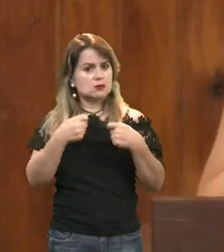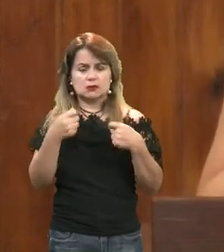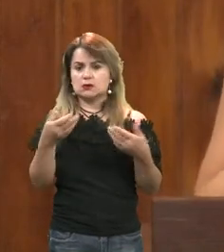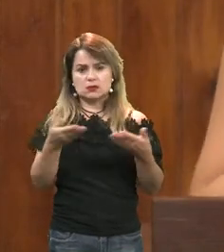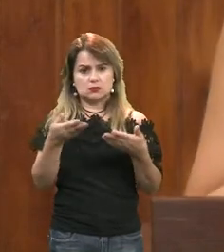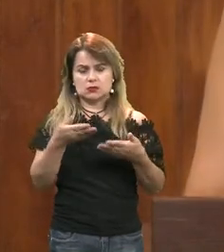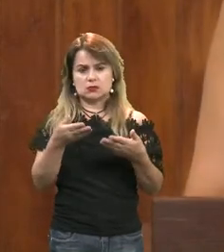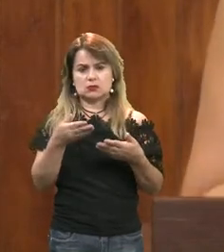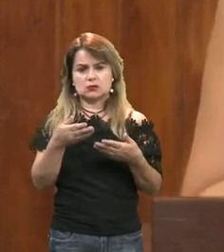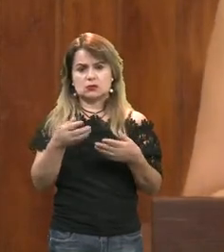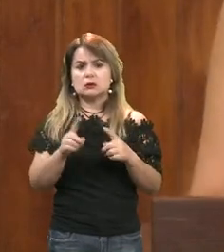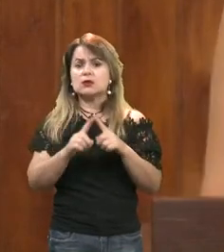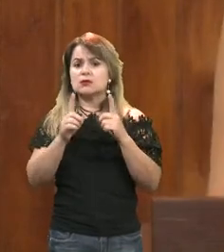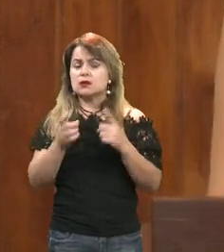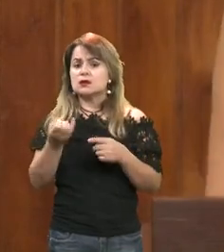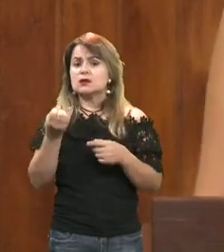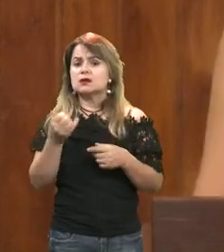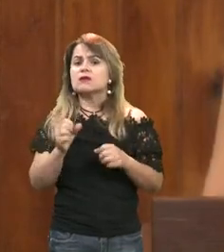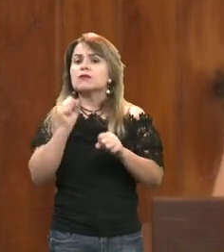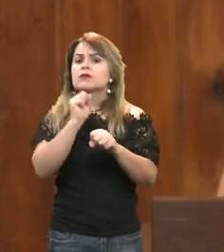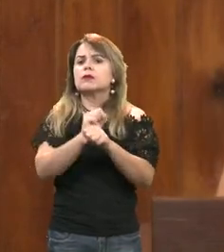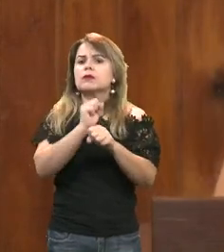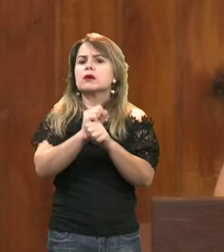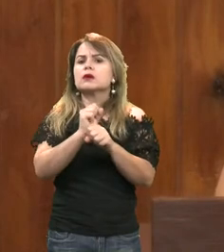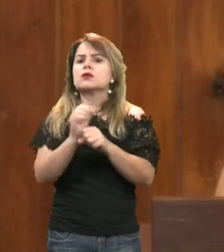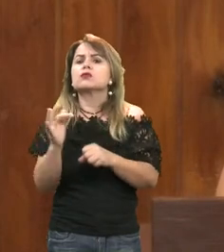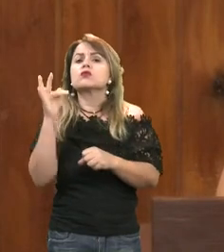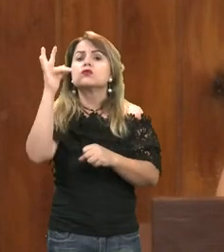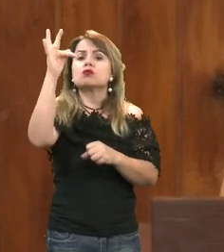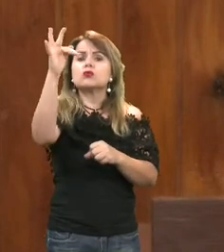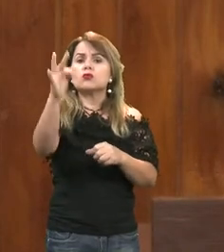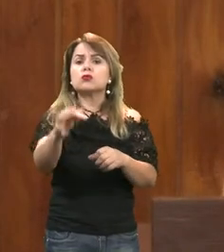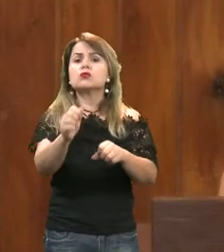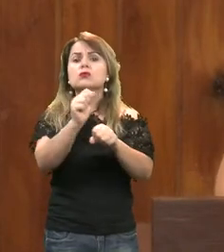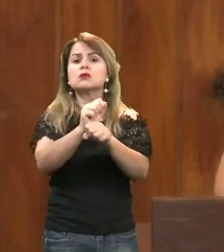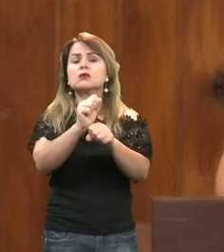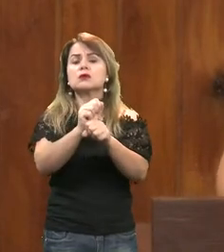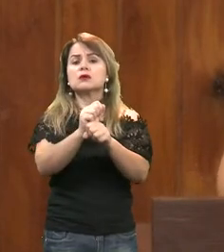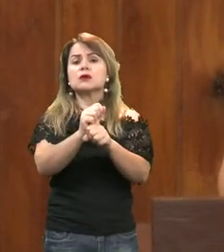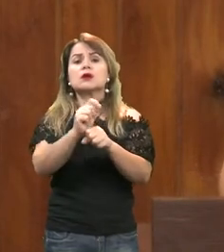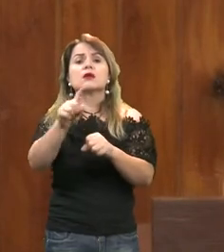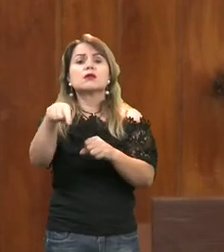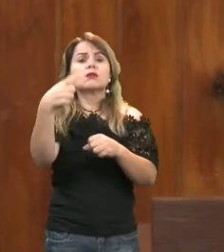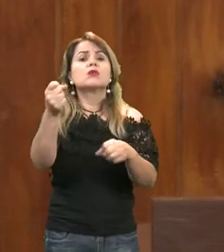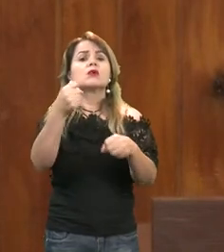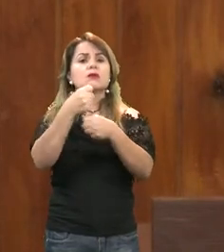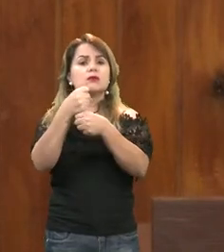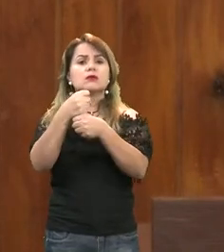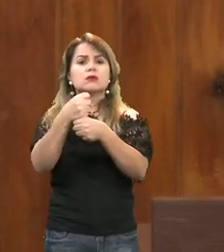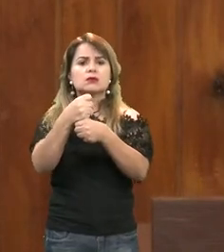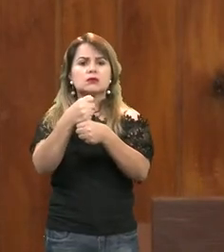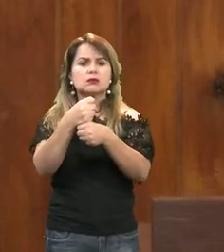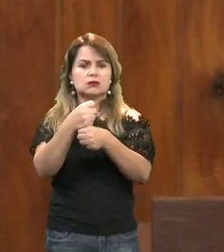esperar precisar para poder apoiar? Nós nunca sabemos o dia de amanhã.